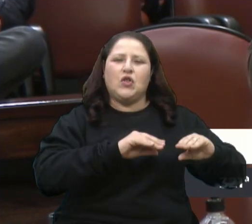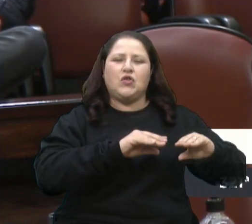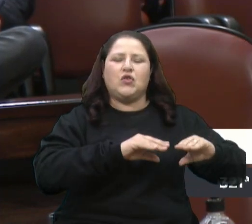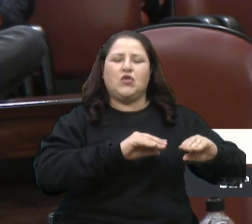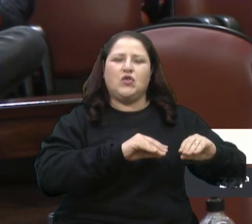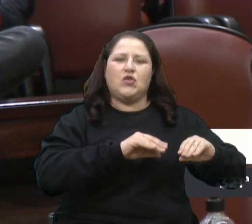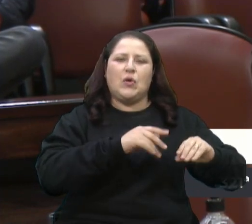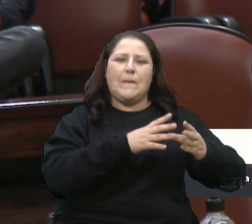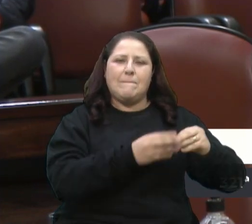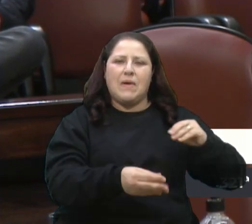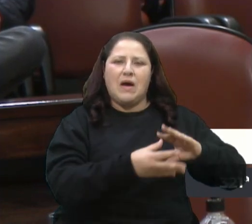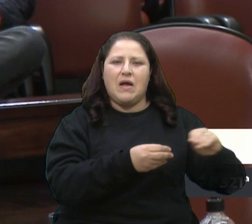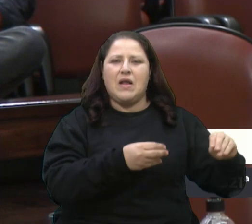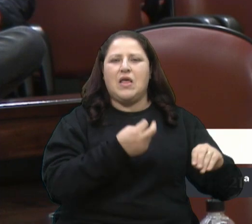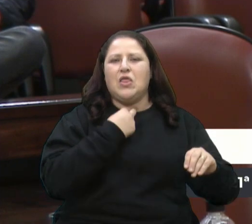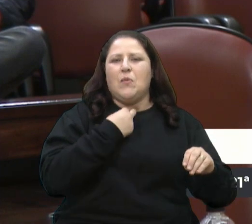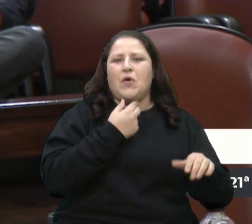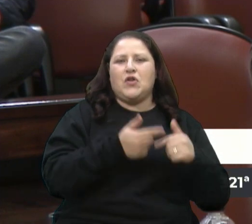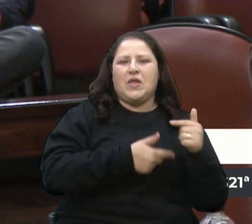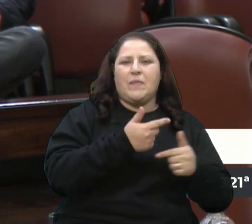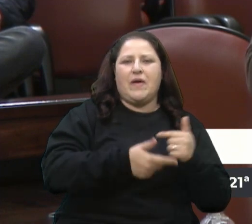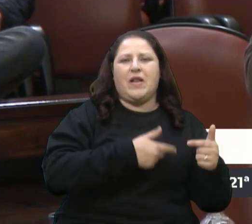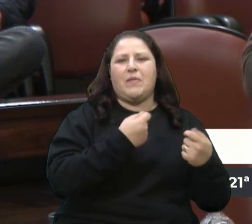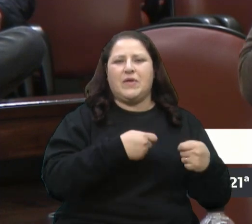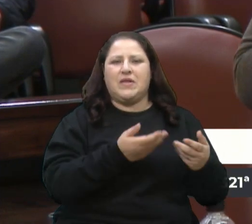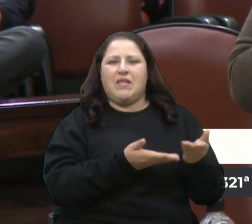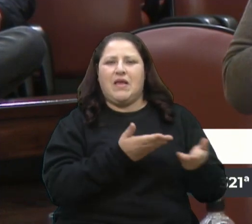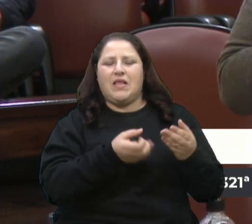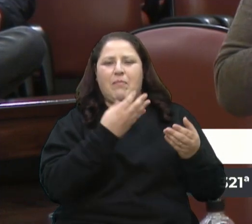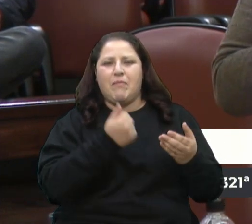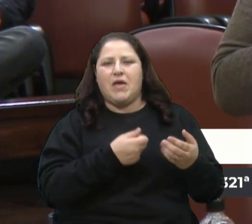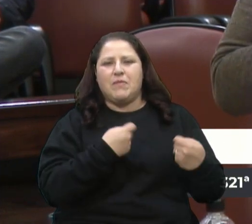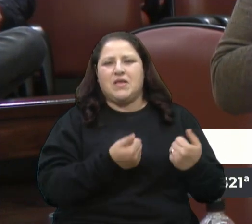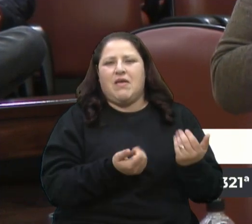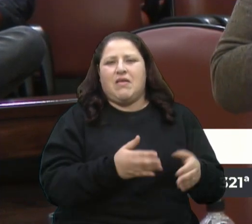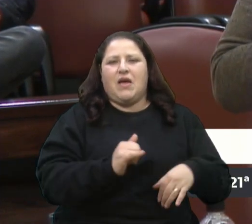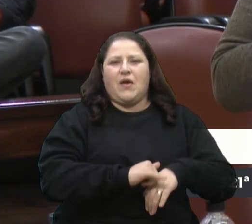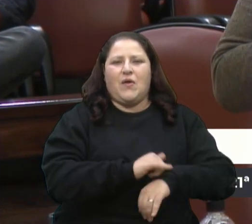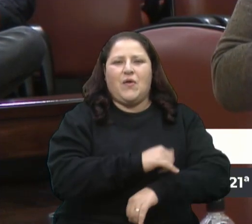não podem mais nem trabalhar, que tem que tratar bem, engordar eles, enfim, mais um monte de falas.